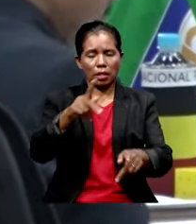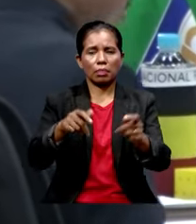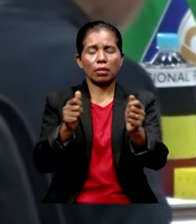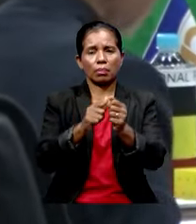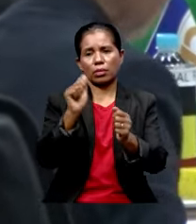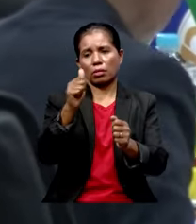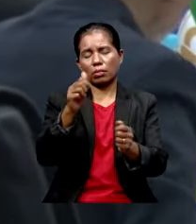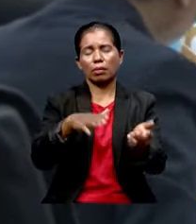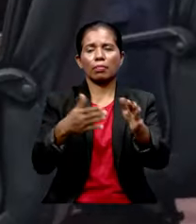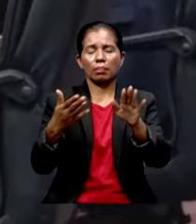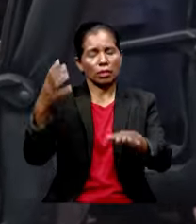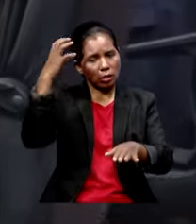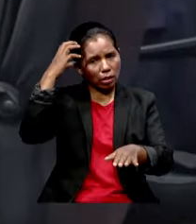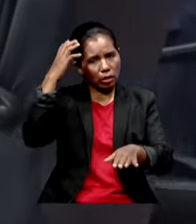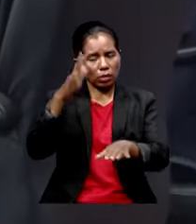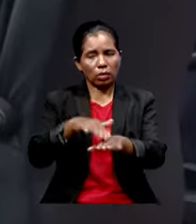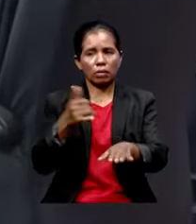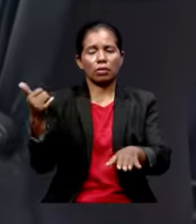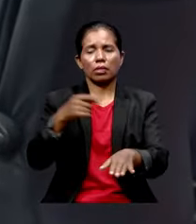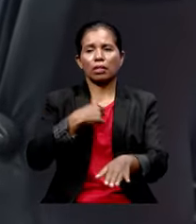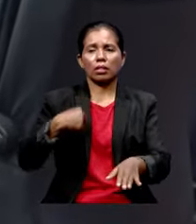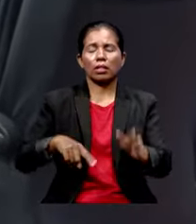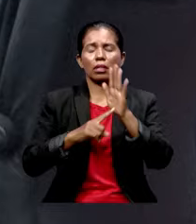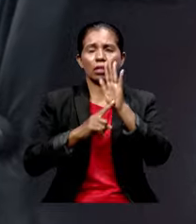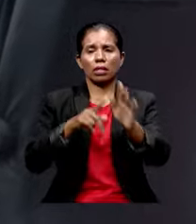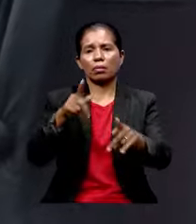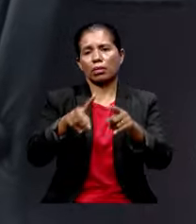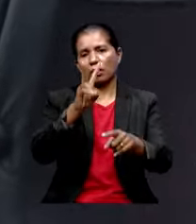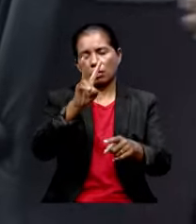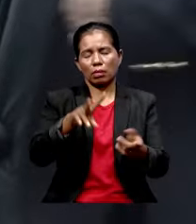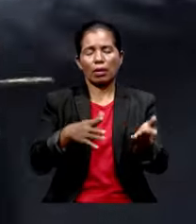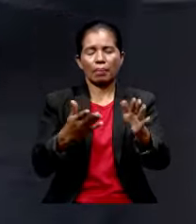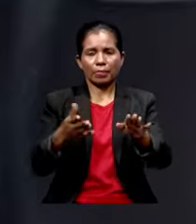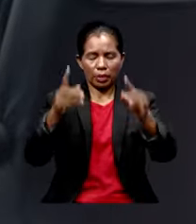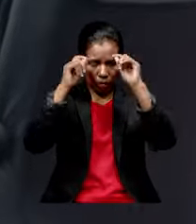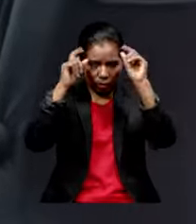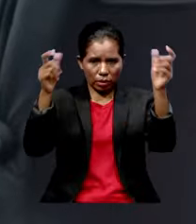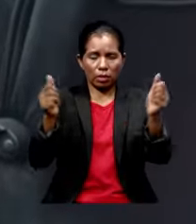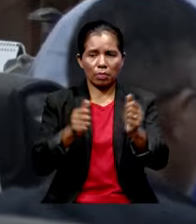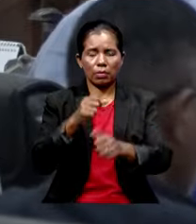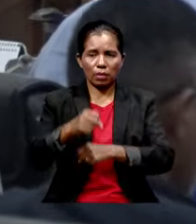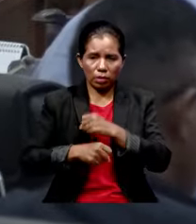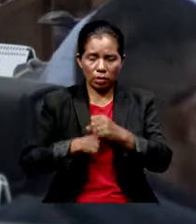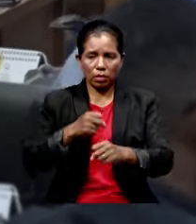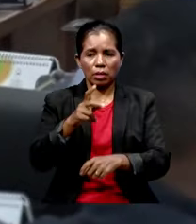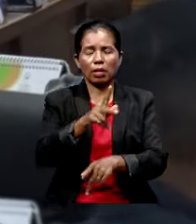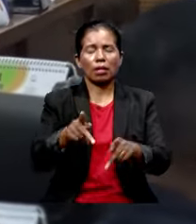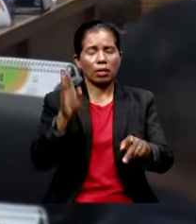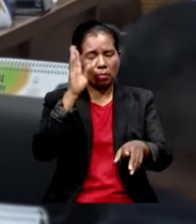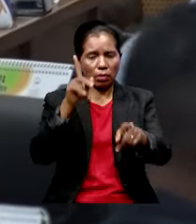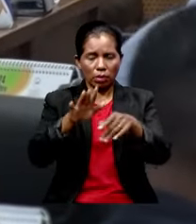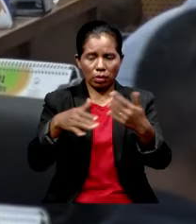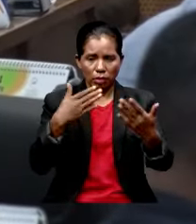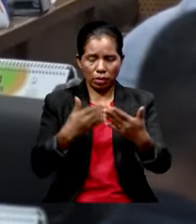sanulu mate, Laos afeta makas, no Sina relata emanain rua mate. Timor-Leste hamutuk ia sofrimento povo maun alin sira